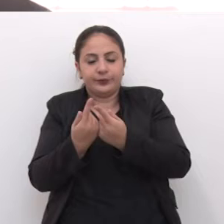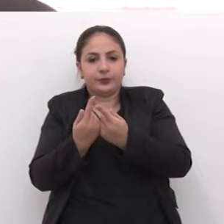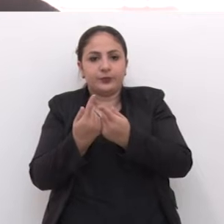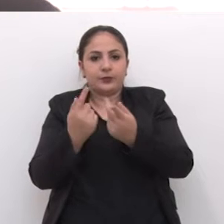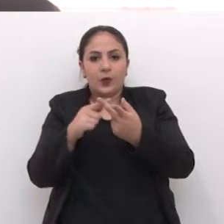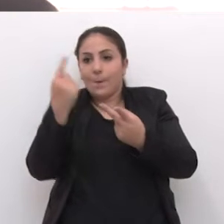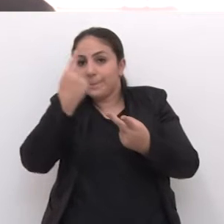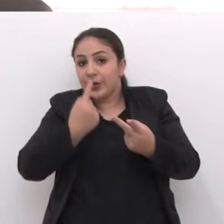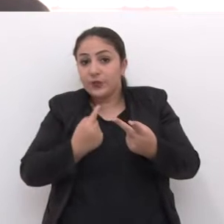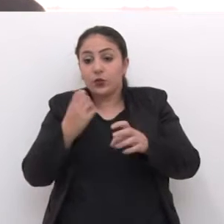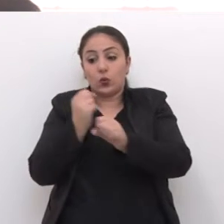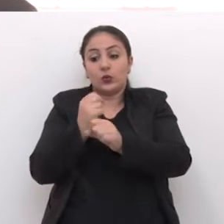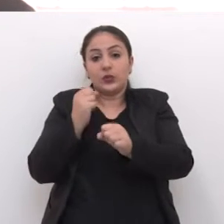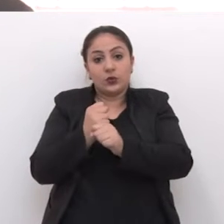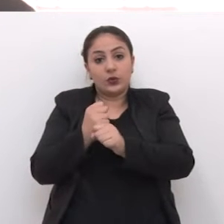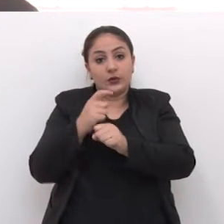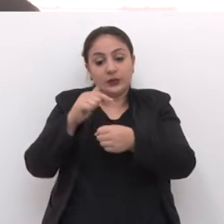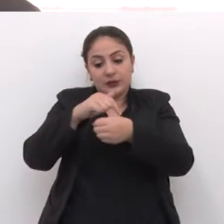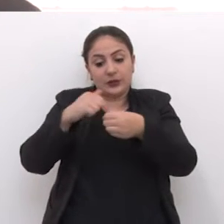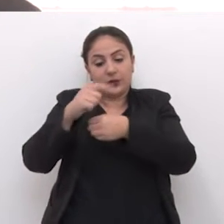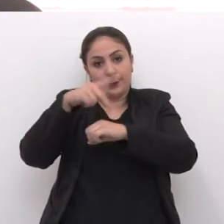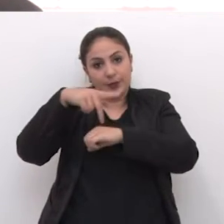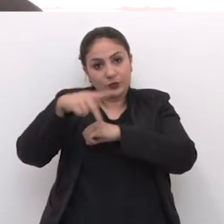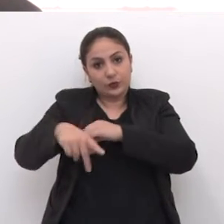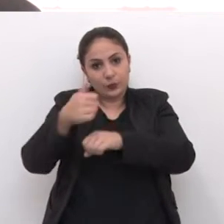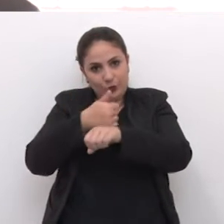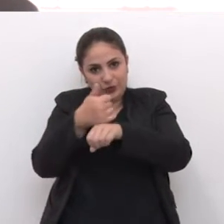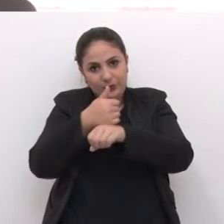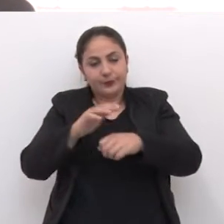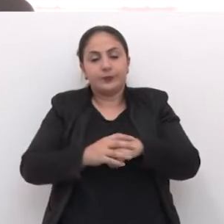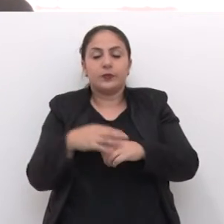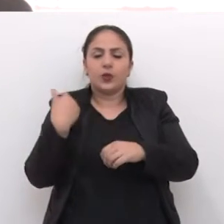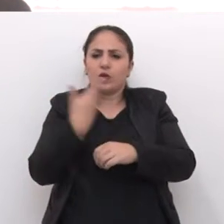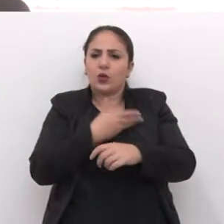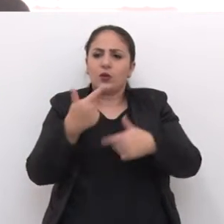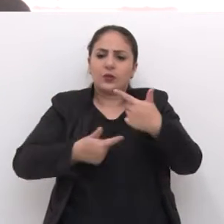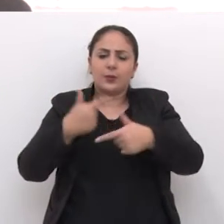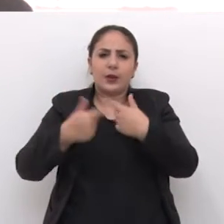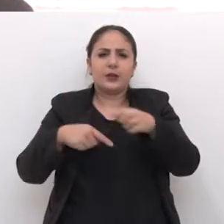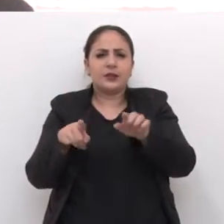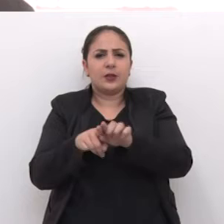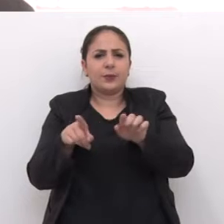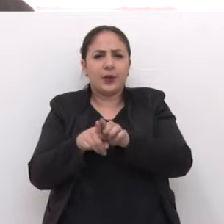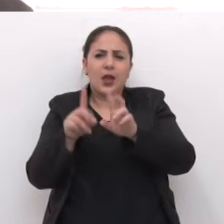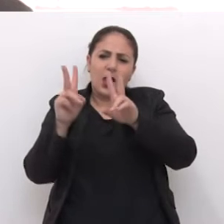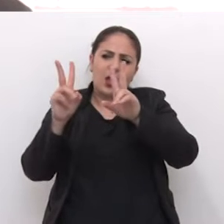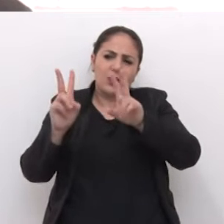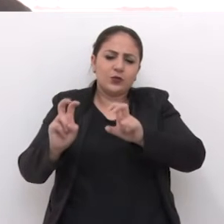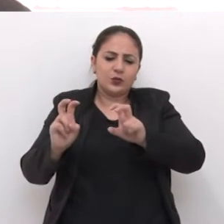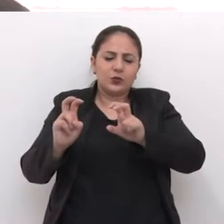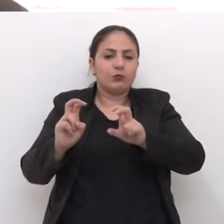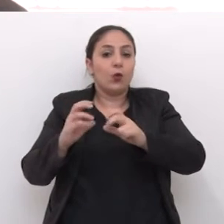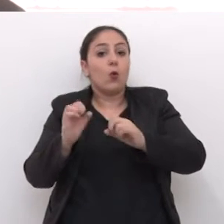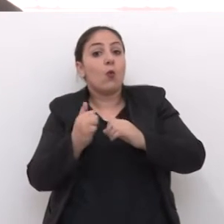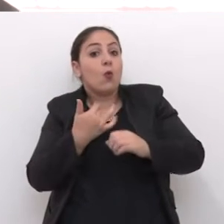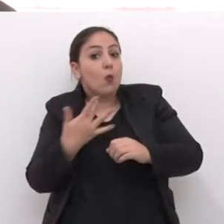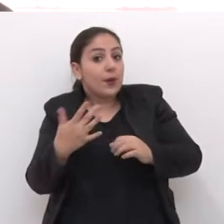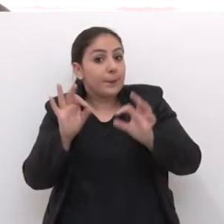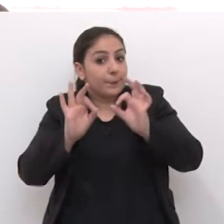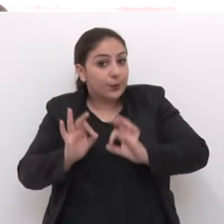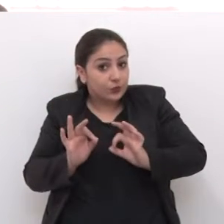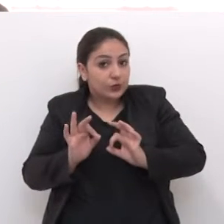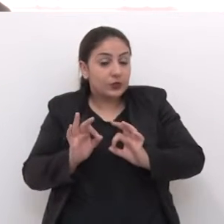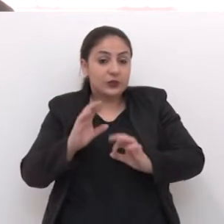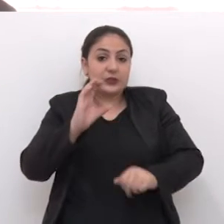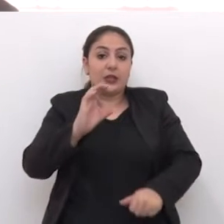gestão, o perfil do contador na cidade de Passo Fundo. Nós vamos trabalhar também questões sobre quais